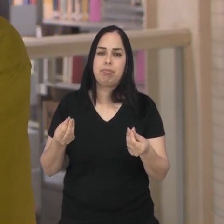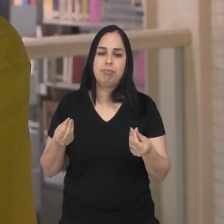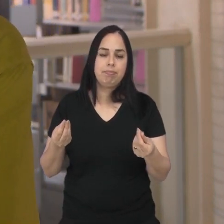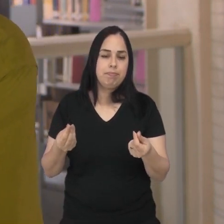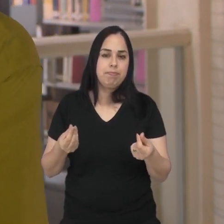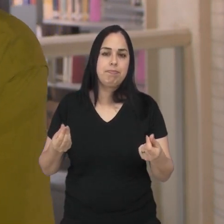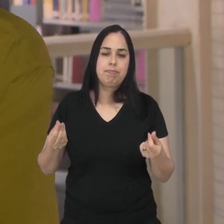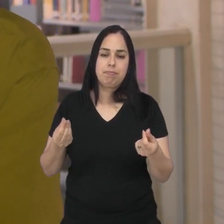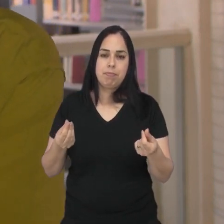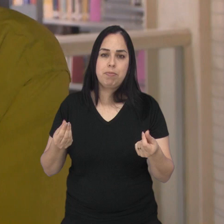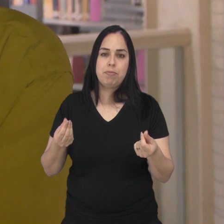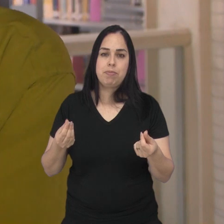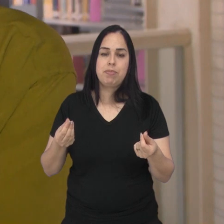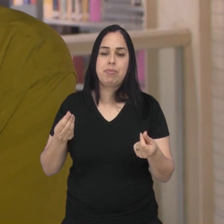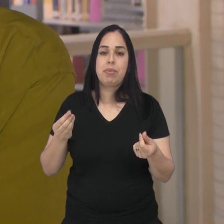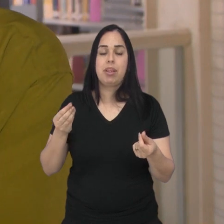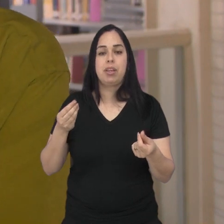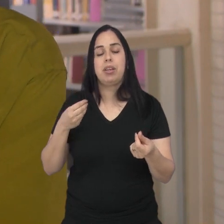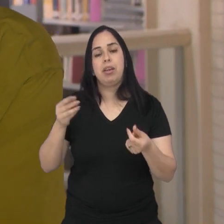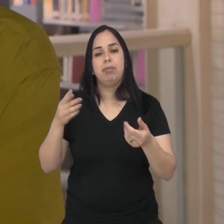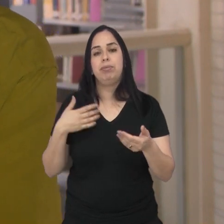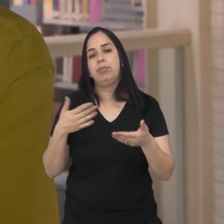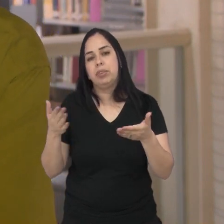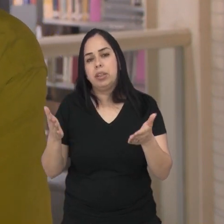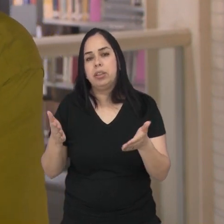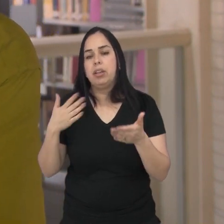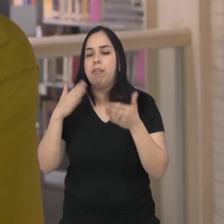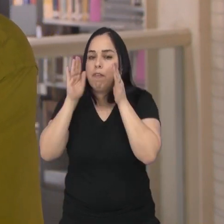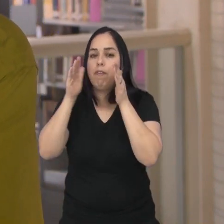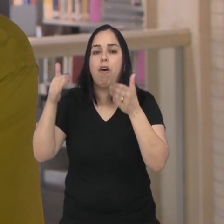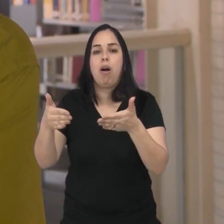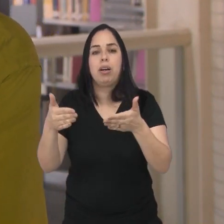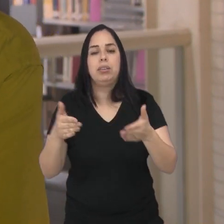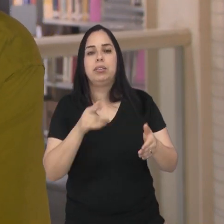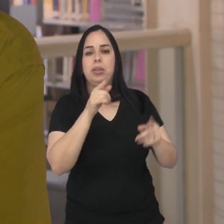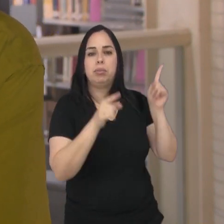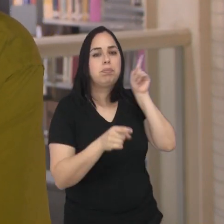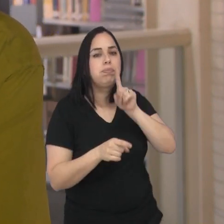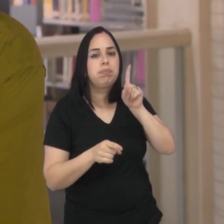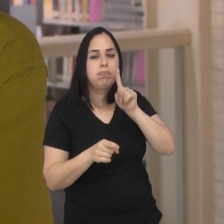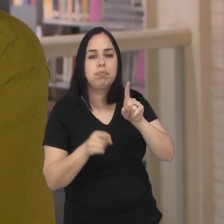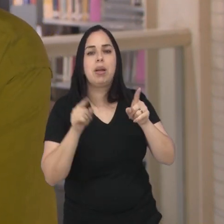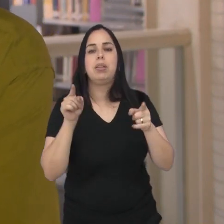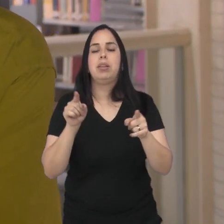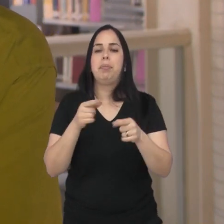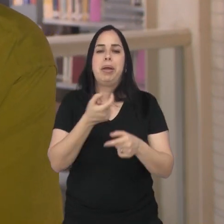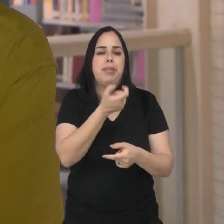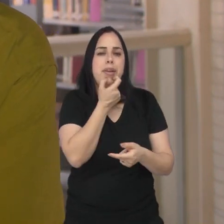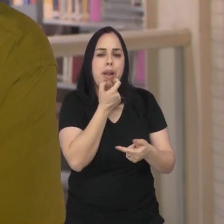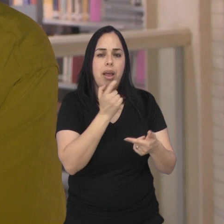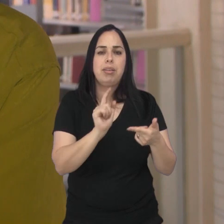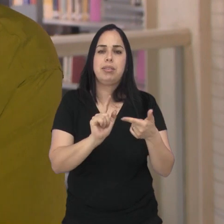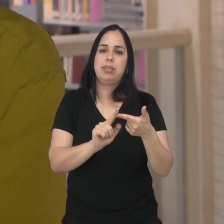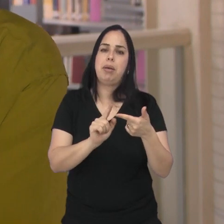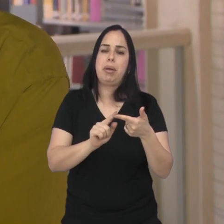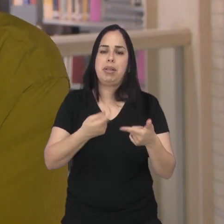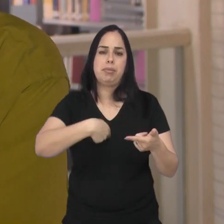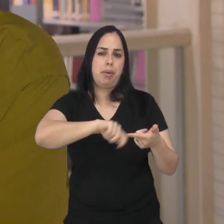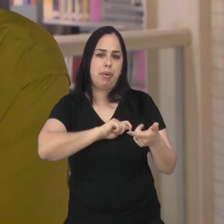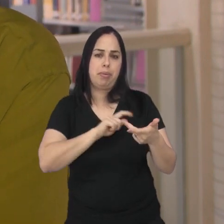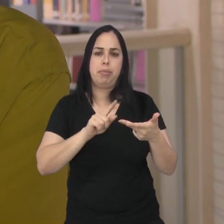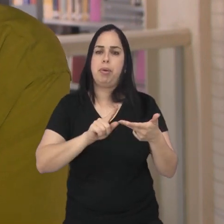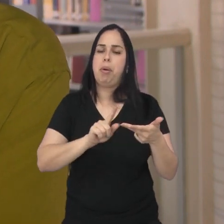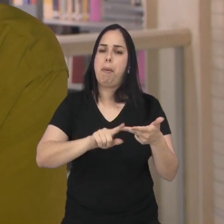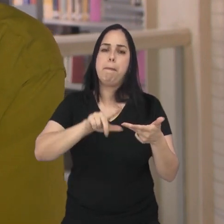que é voltado para os estados americanos, tá? E aí, seja eles de língua inglesa, seja de